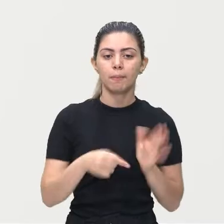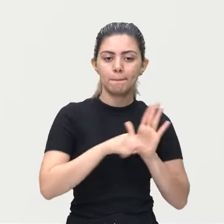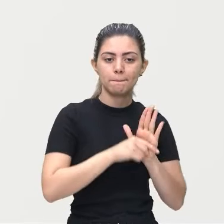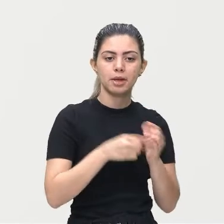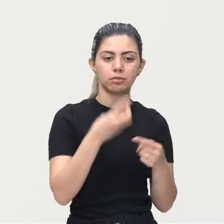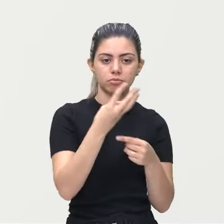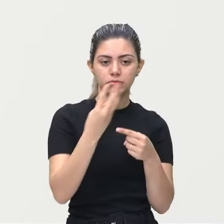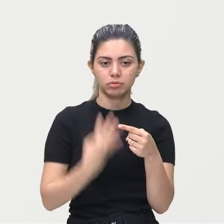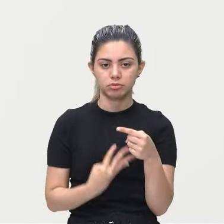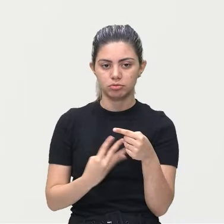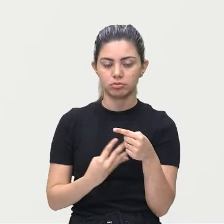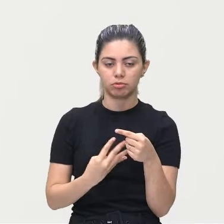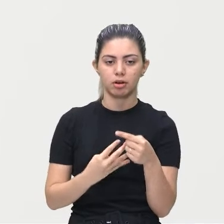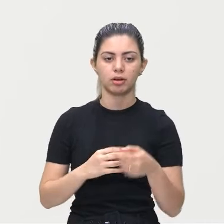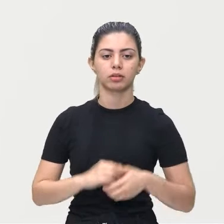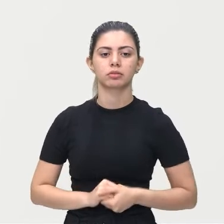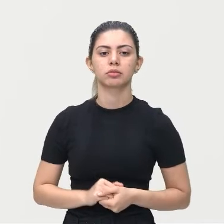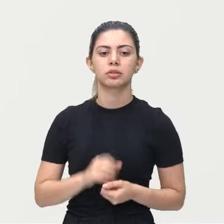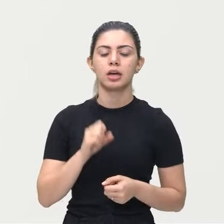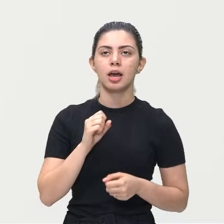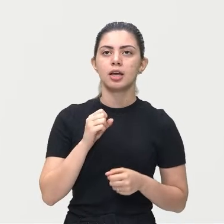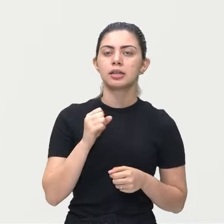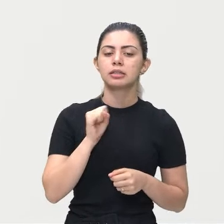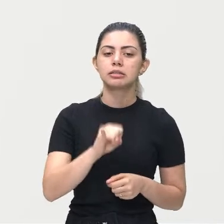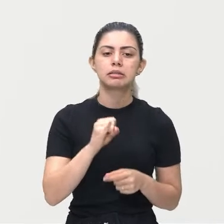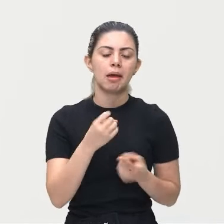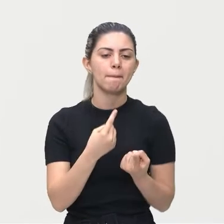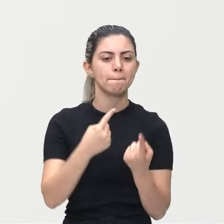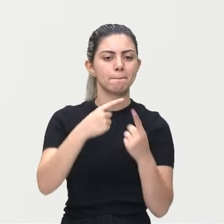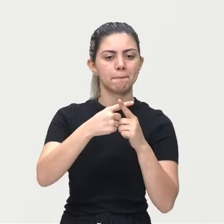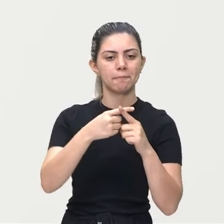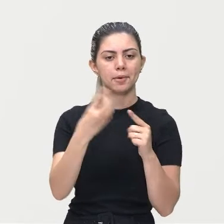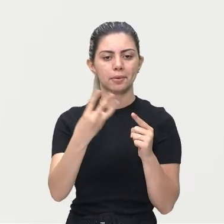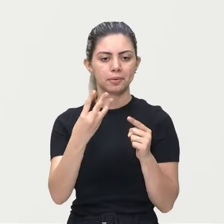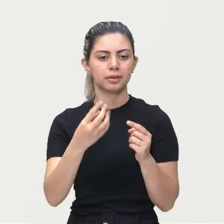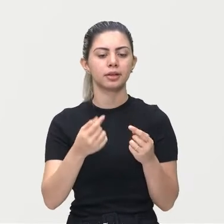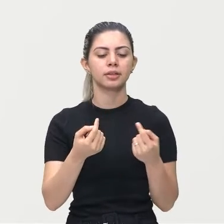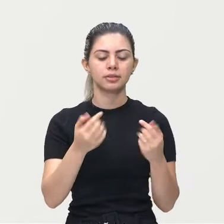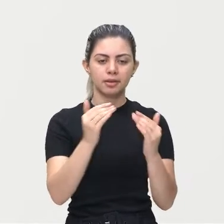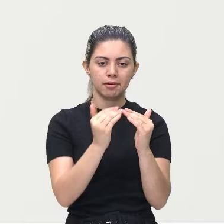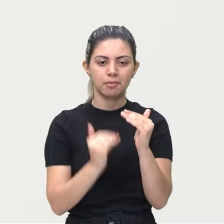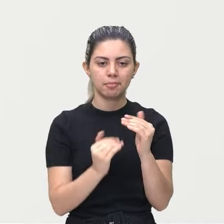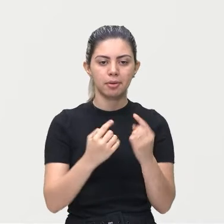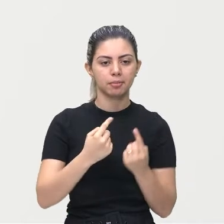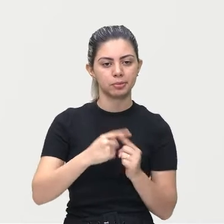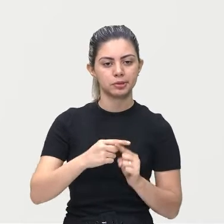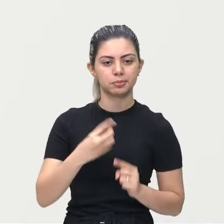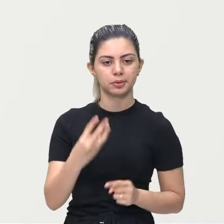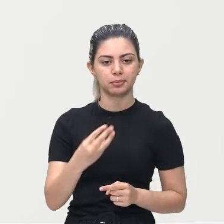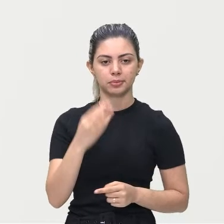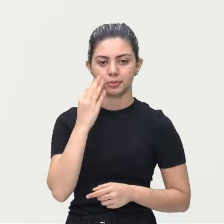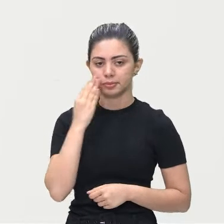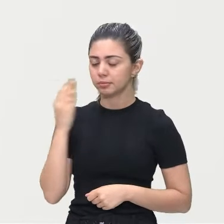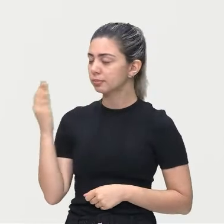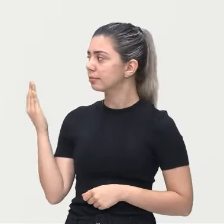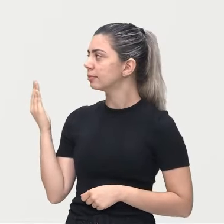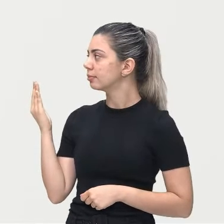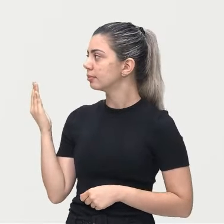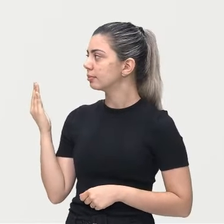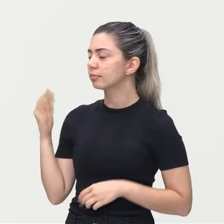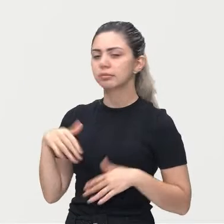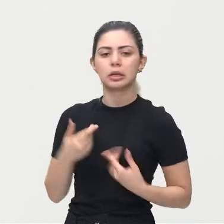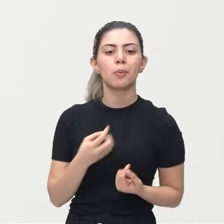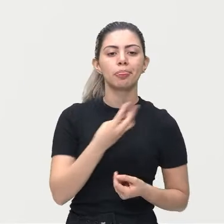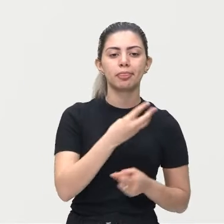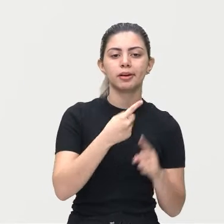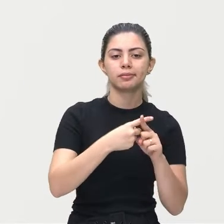quartos. Isso aqui foi multiplicado por 3, e isso aqui foi multiplicado por 3, olha. 3